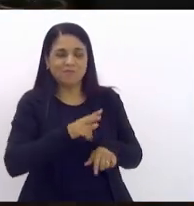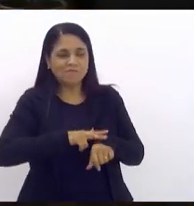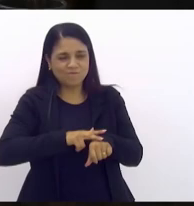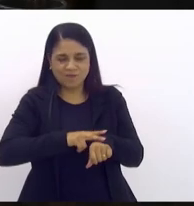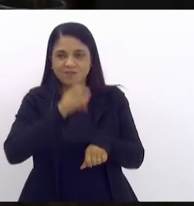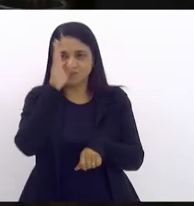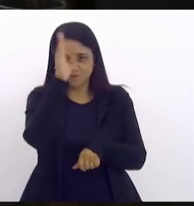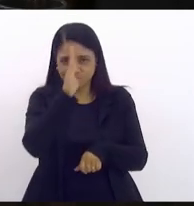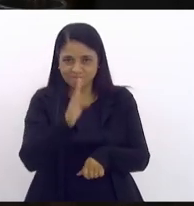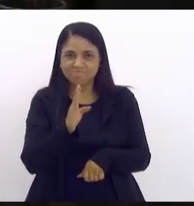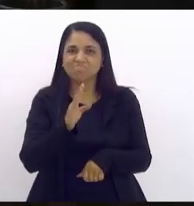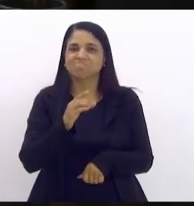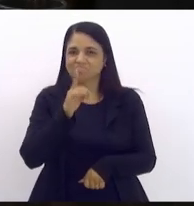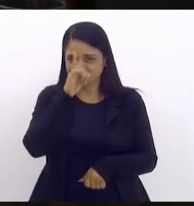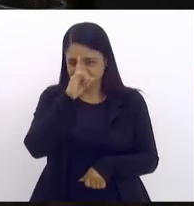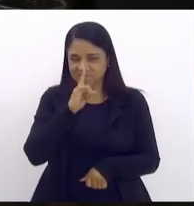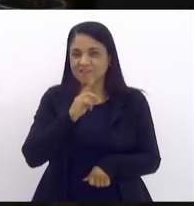amarelo.